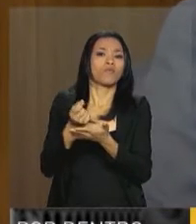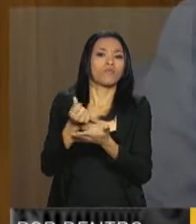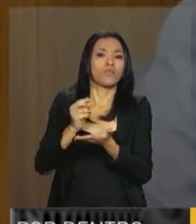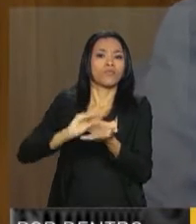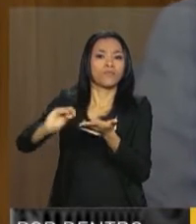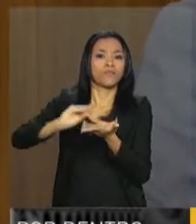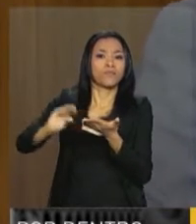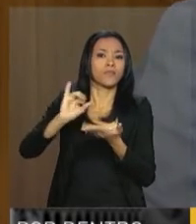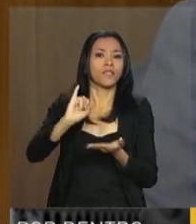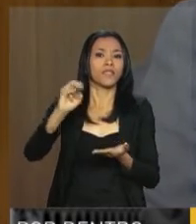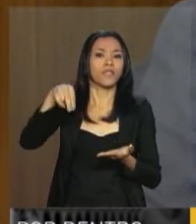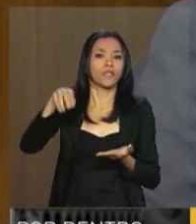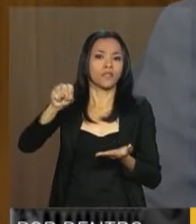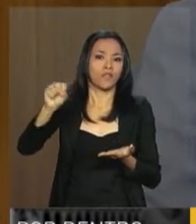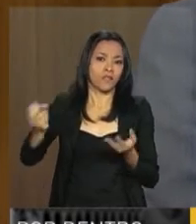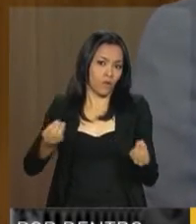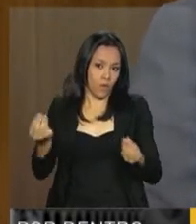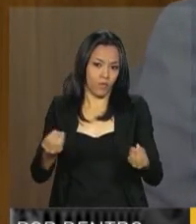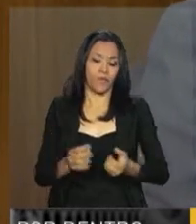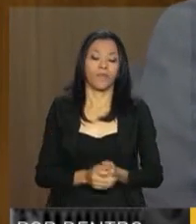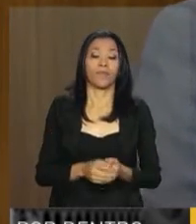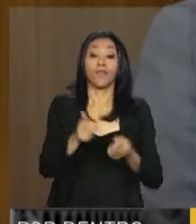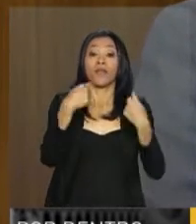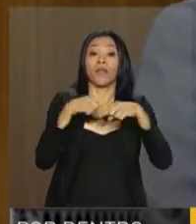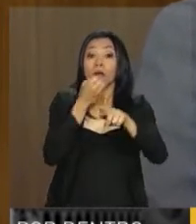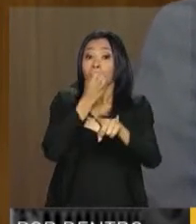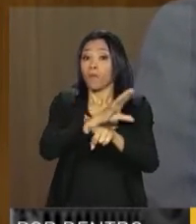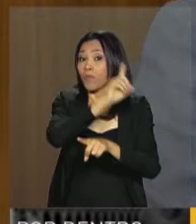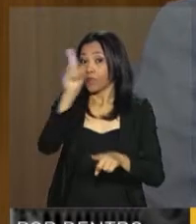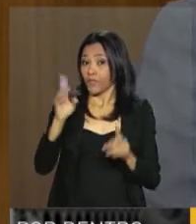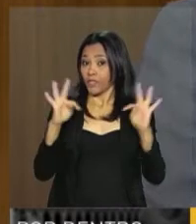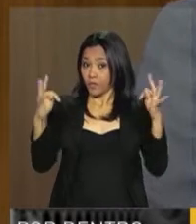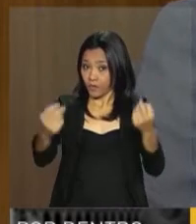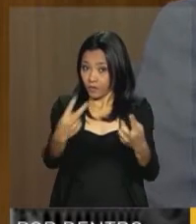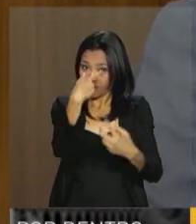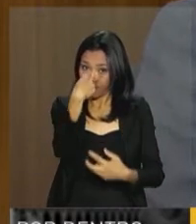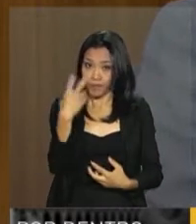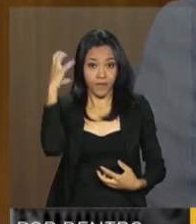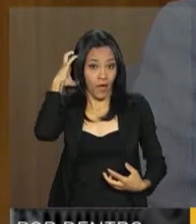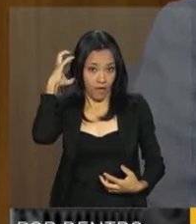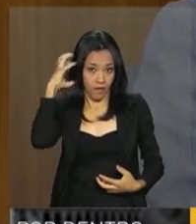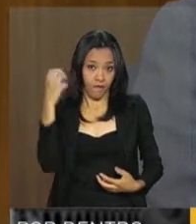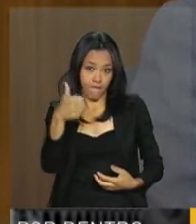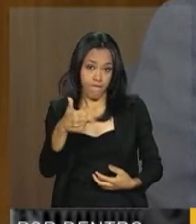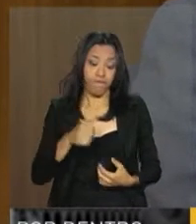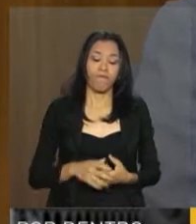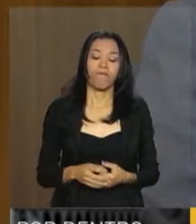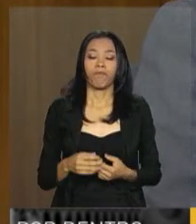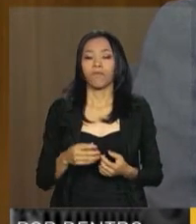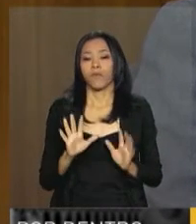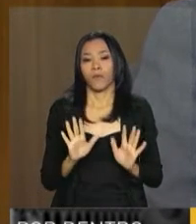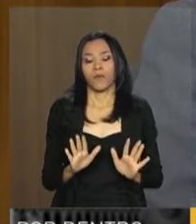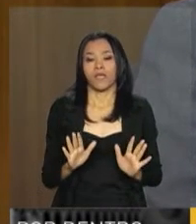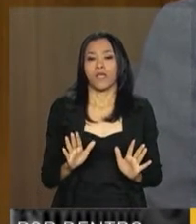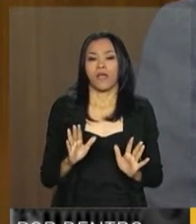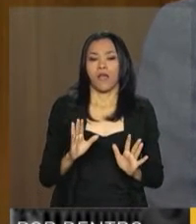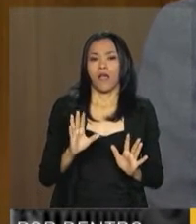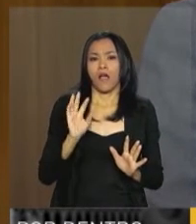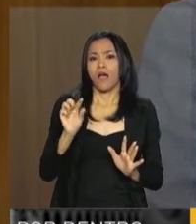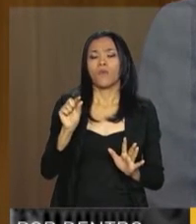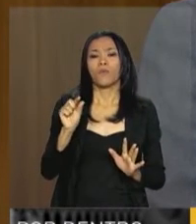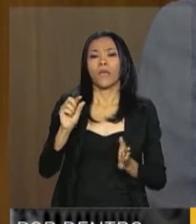tupi do rio de janeiro bom dia bom dia aos ouvintes da rádio tupi veja só a contribuição